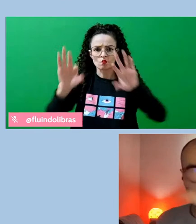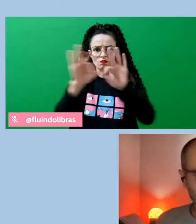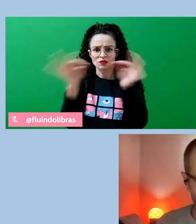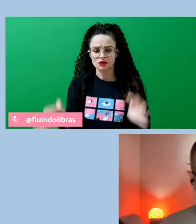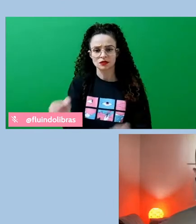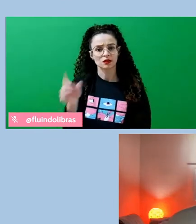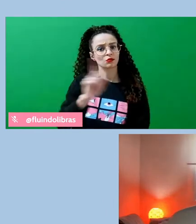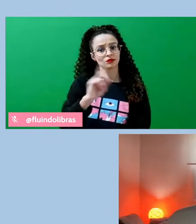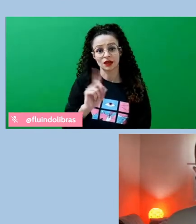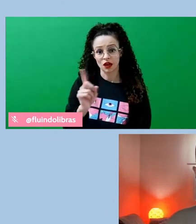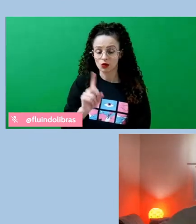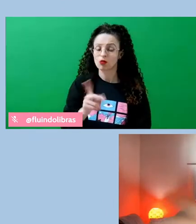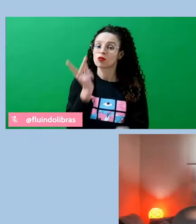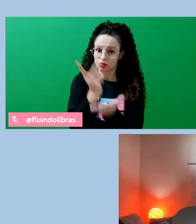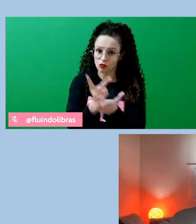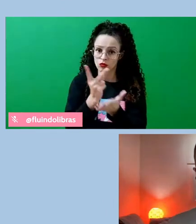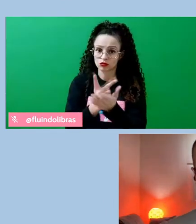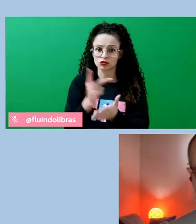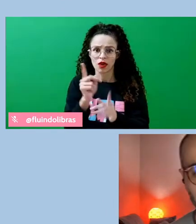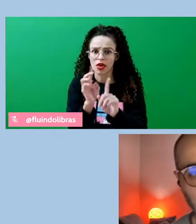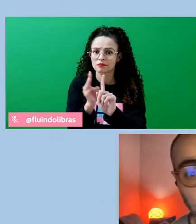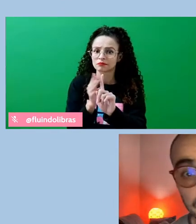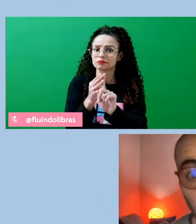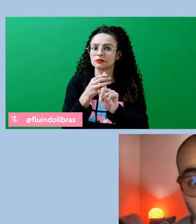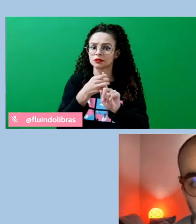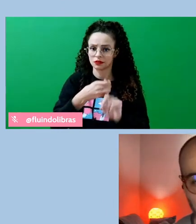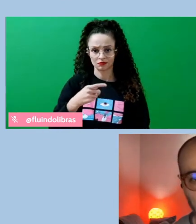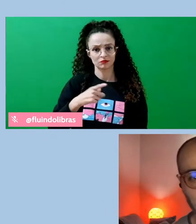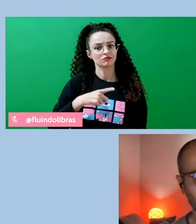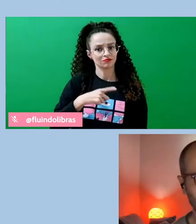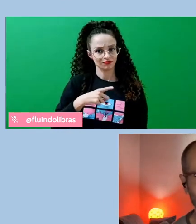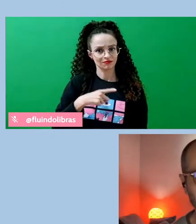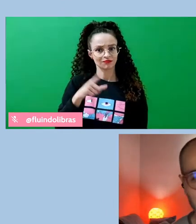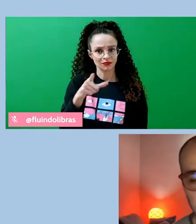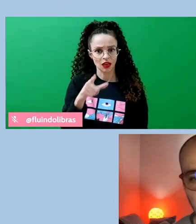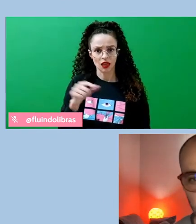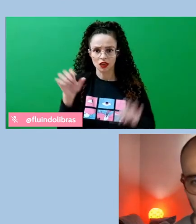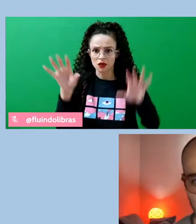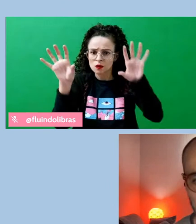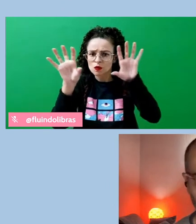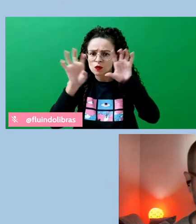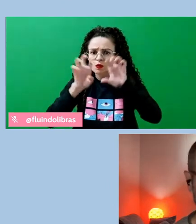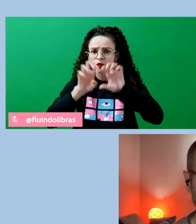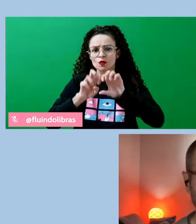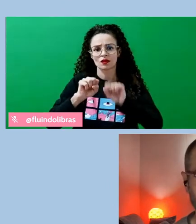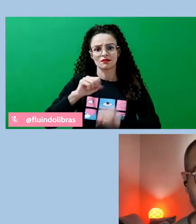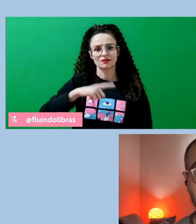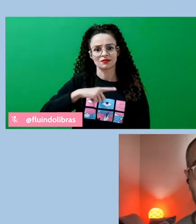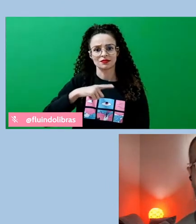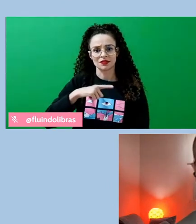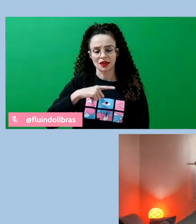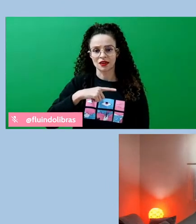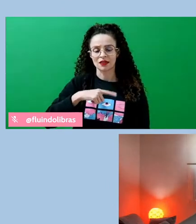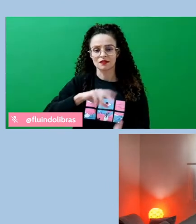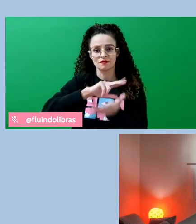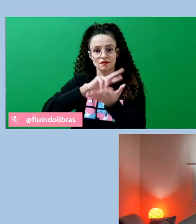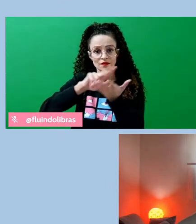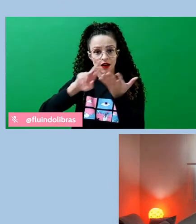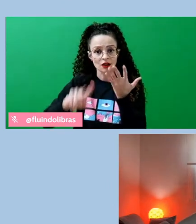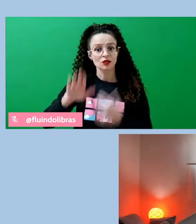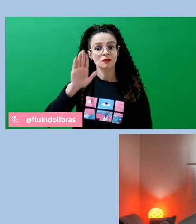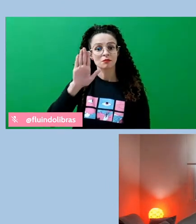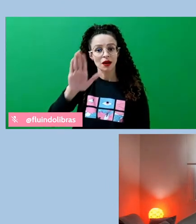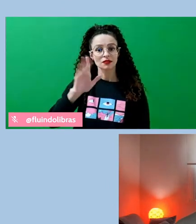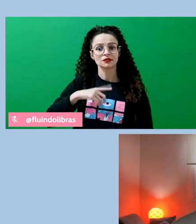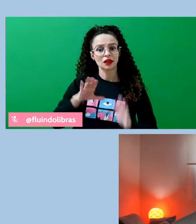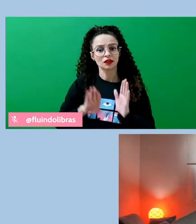B, né? Ela continua sendo misteriosa, ela continua sendo obscura, ela continua cheia de becos sem saída, mas ela tem uma